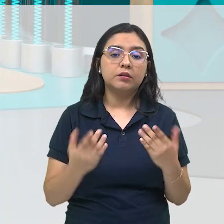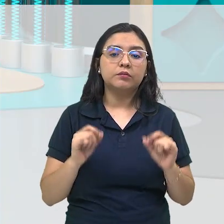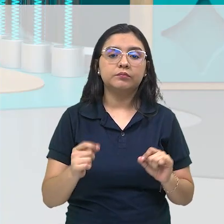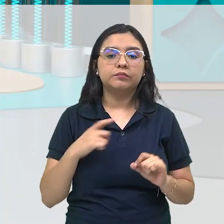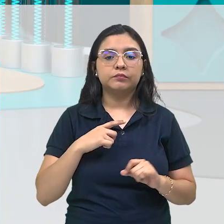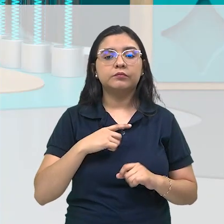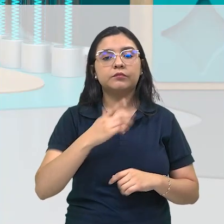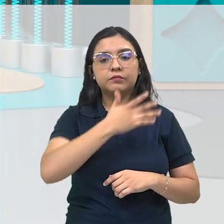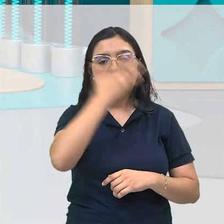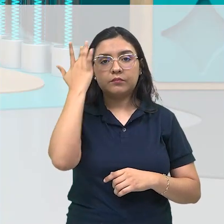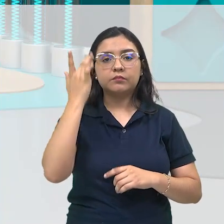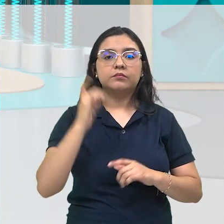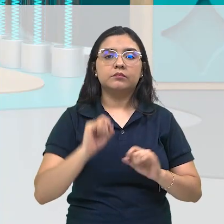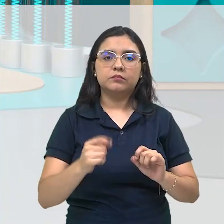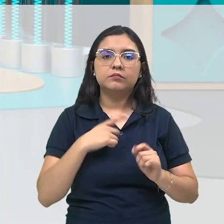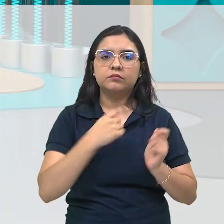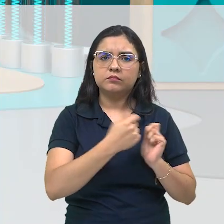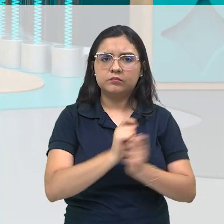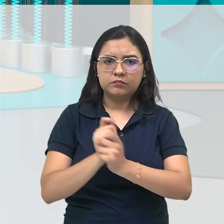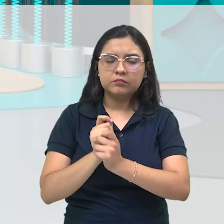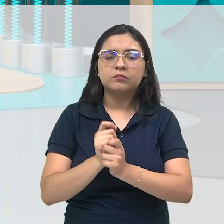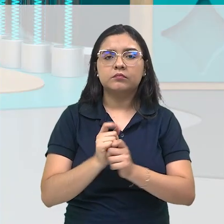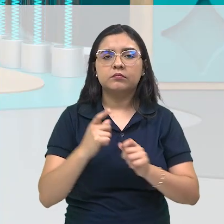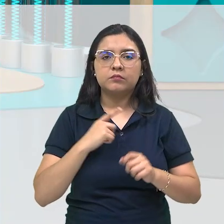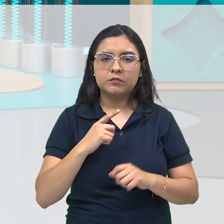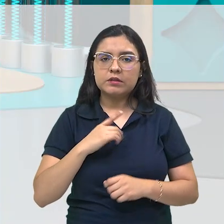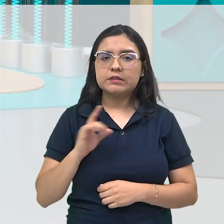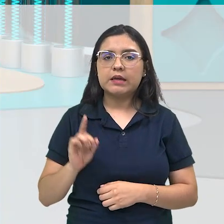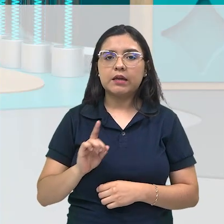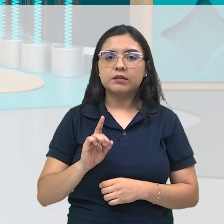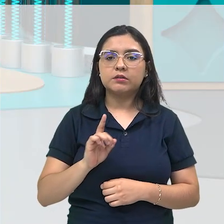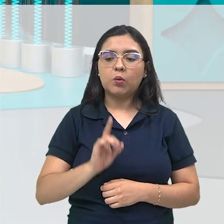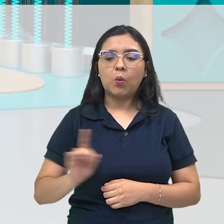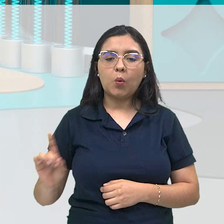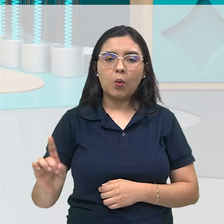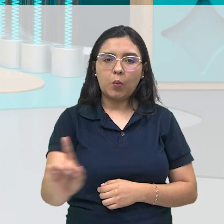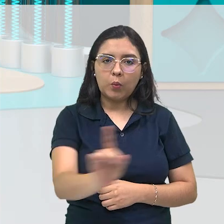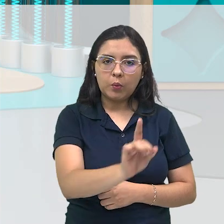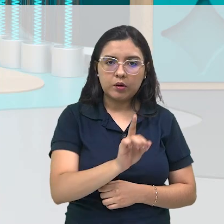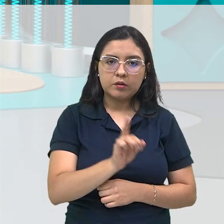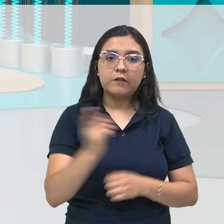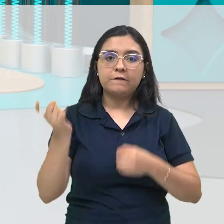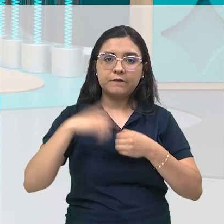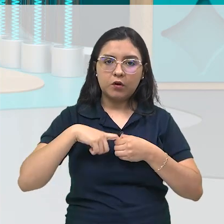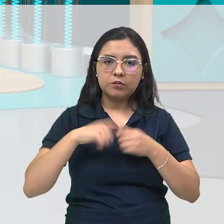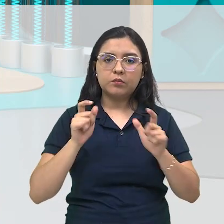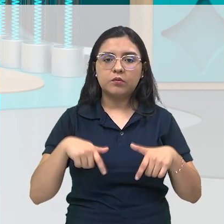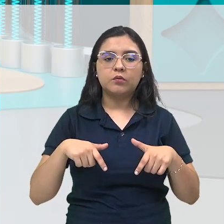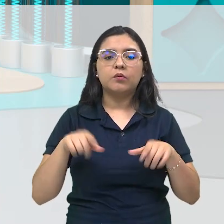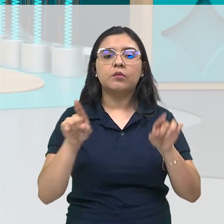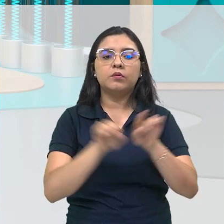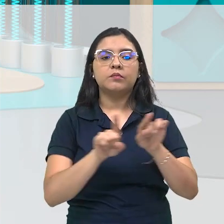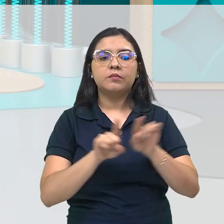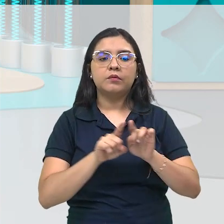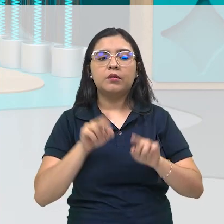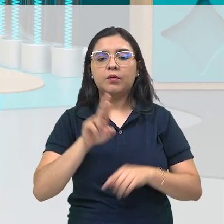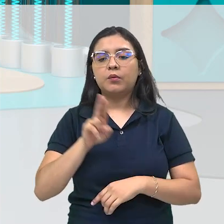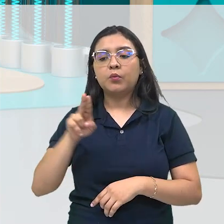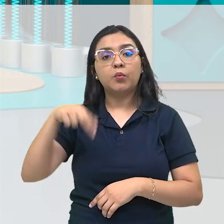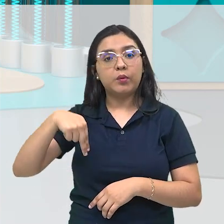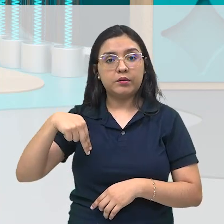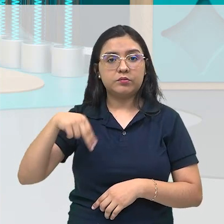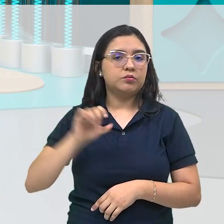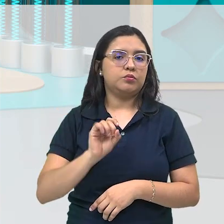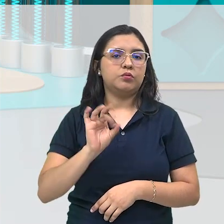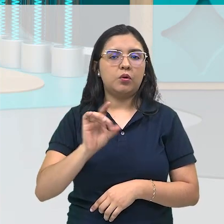o rebatedor ele bate a bola e sai correndo pelas bases e volta para o mesmo lugar, é chamado de run.